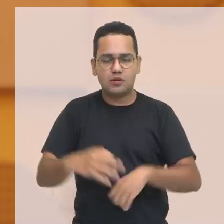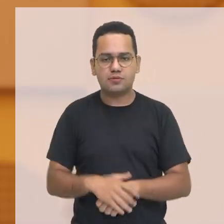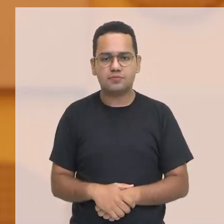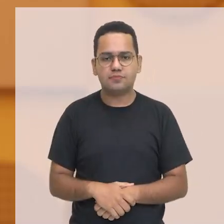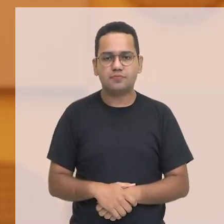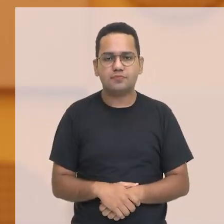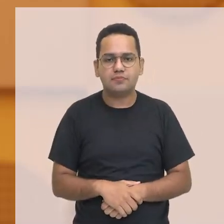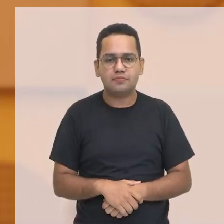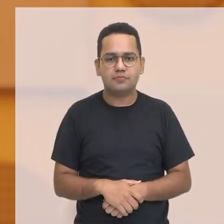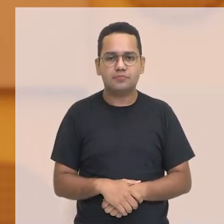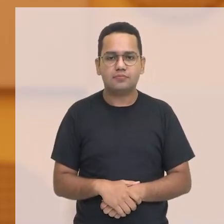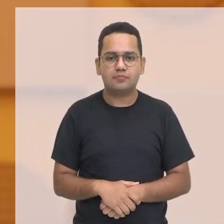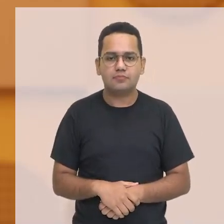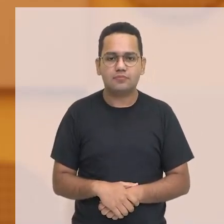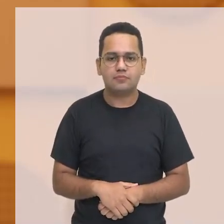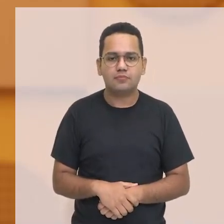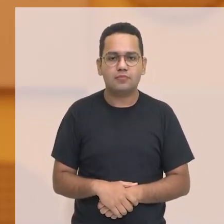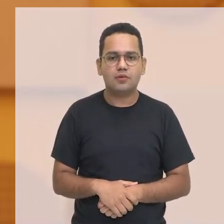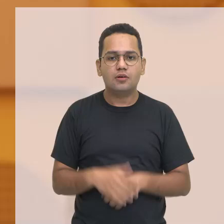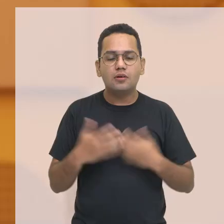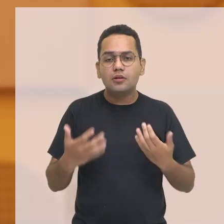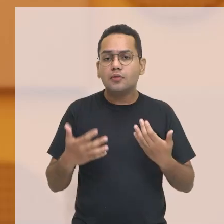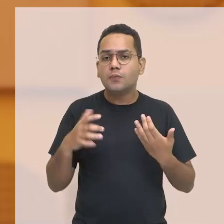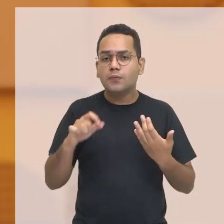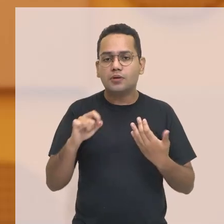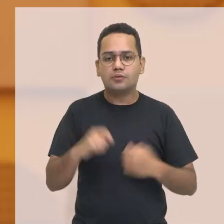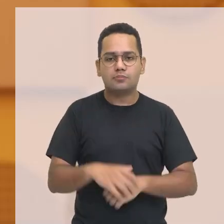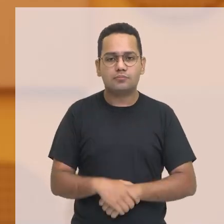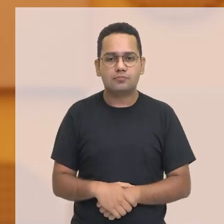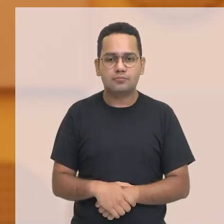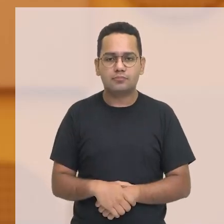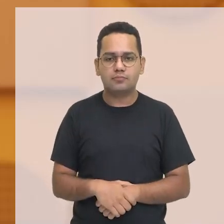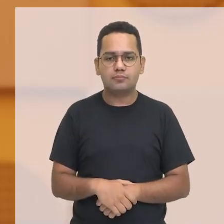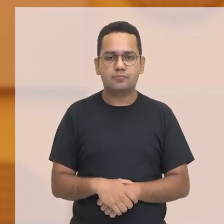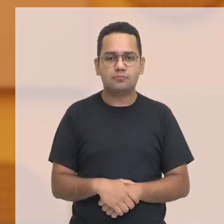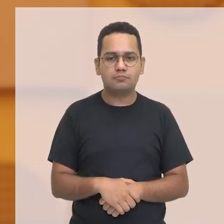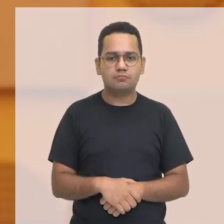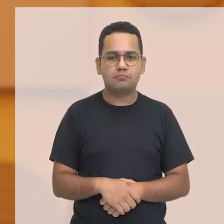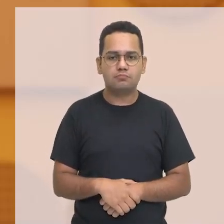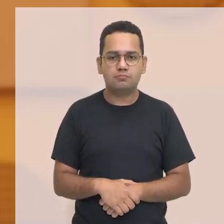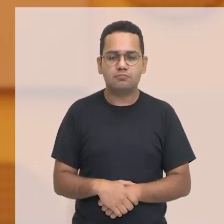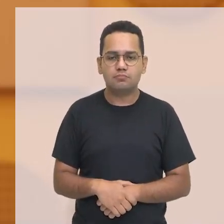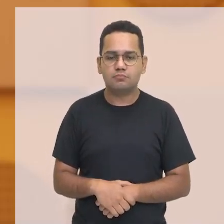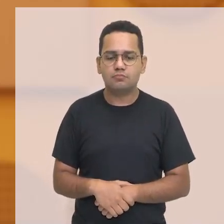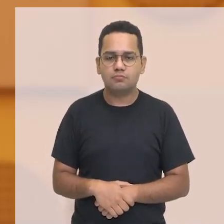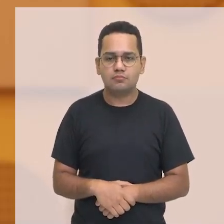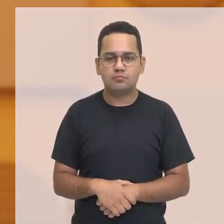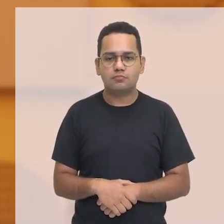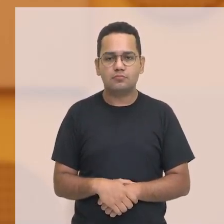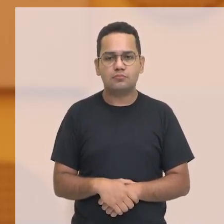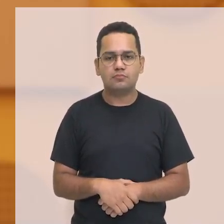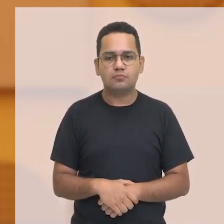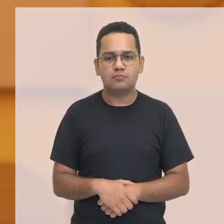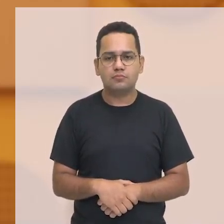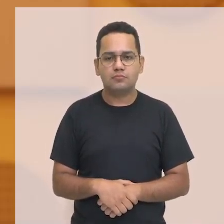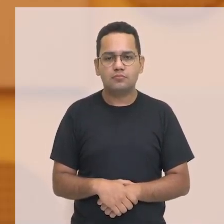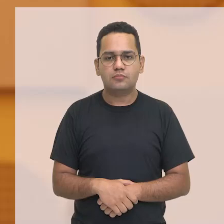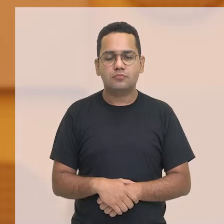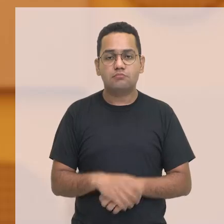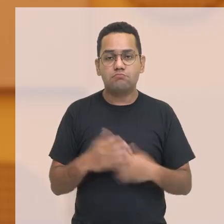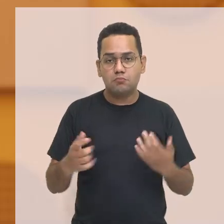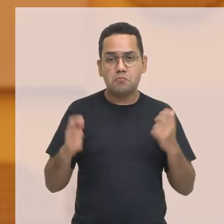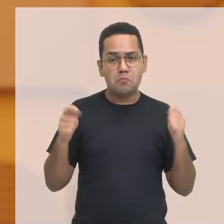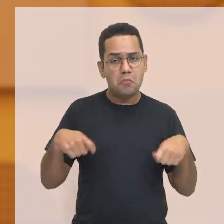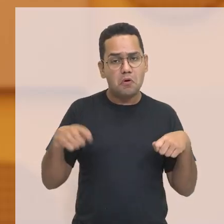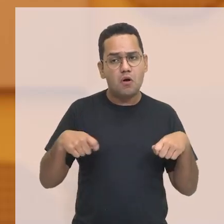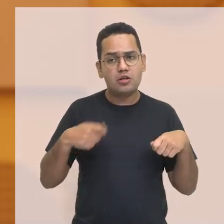uma certa autonomia. Ou seja, eles poderiam governar, mas de fato, quem estaria ali à frente mesmo